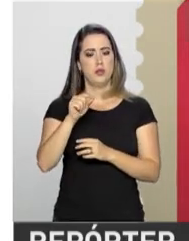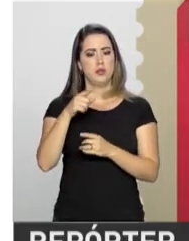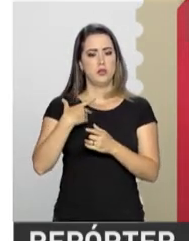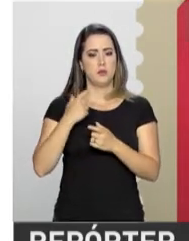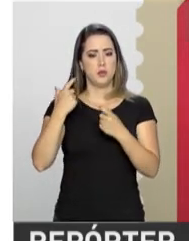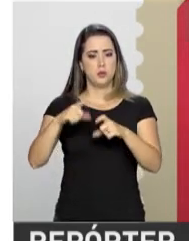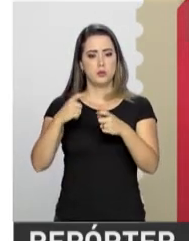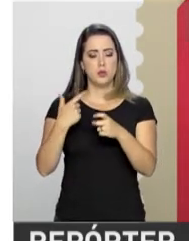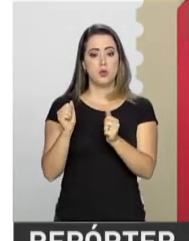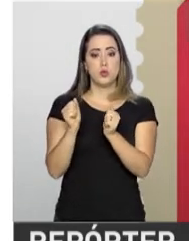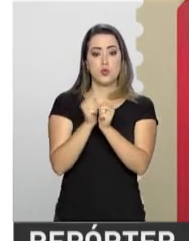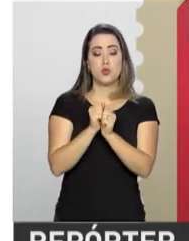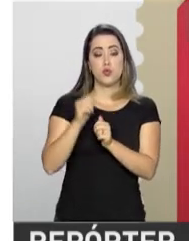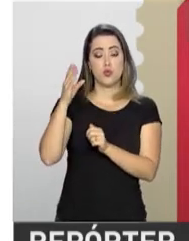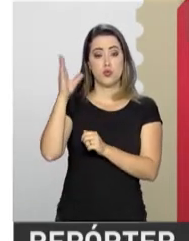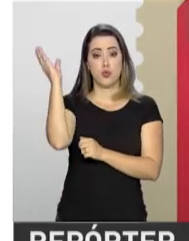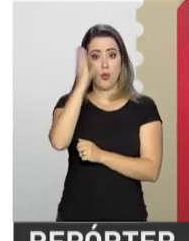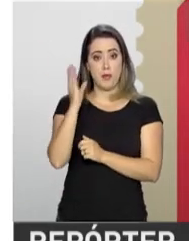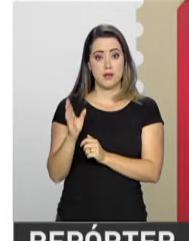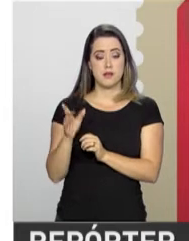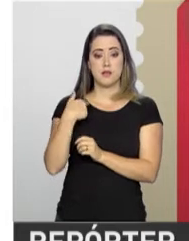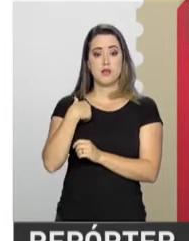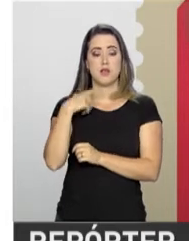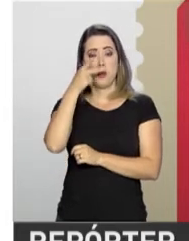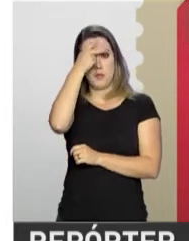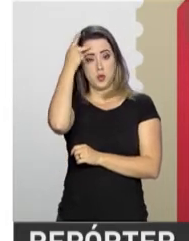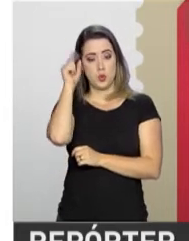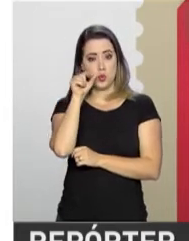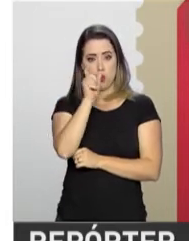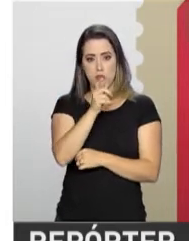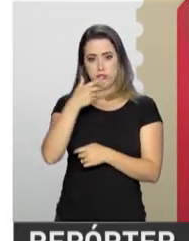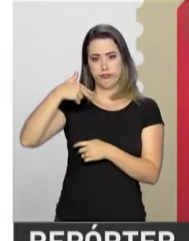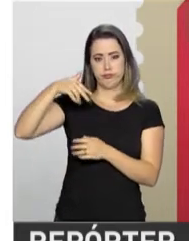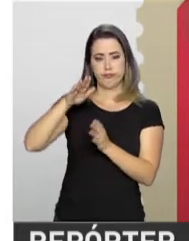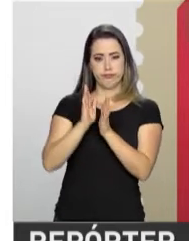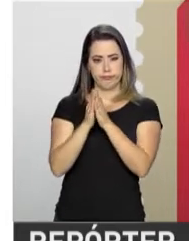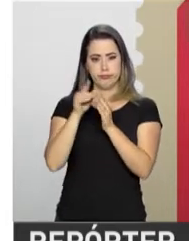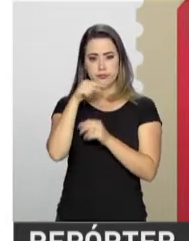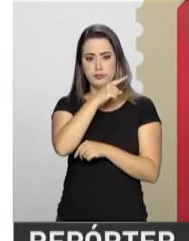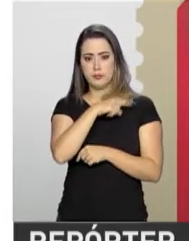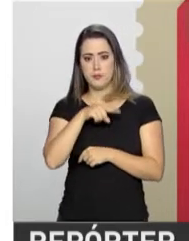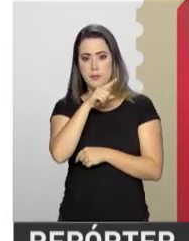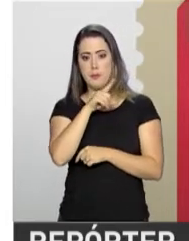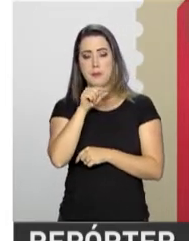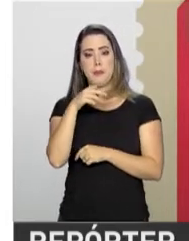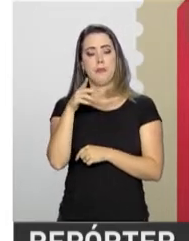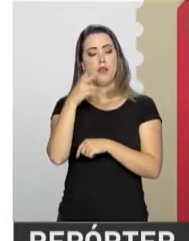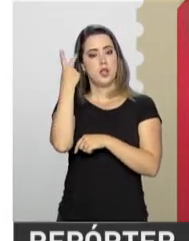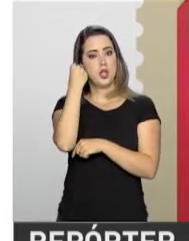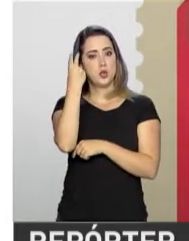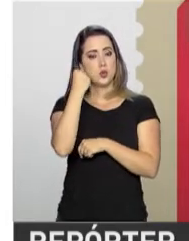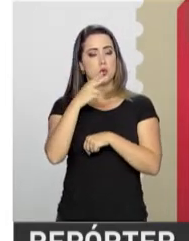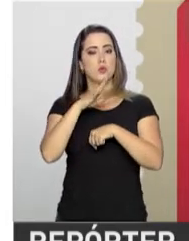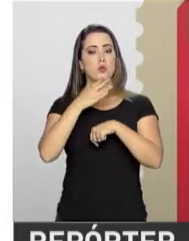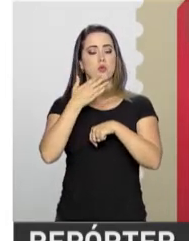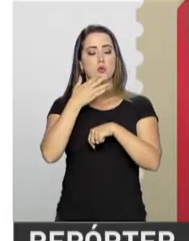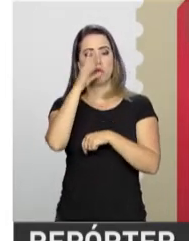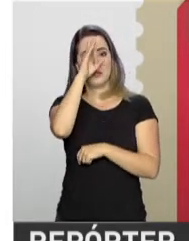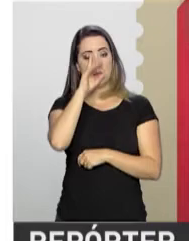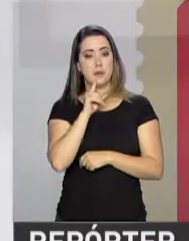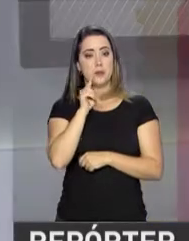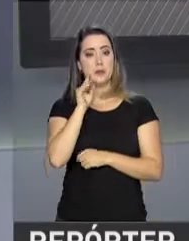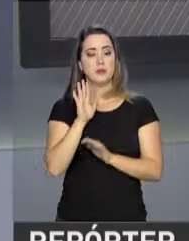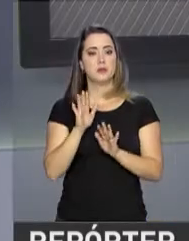elementos brasileiros como a figura de um jogador em azul e amarelo eo percurso que a seleção canarinho deve percorrer até à final do